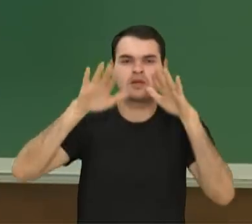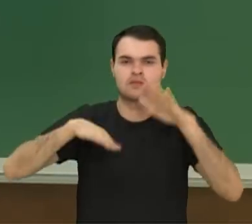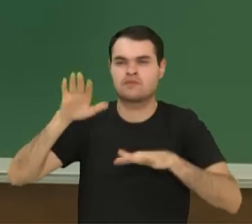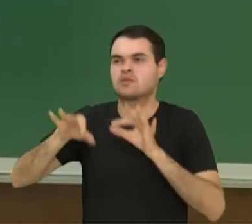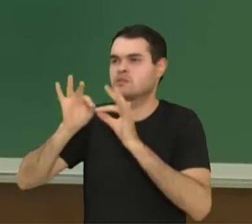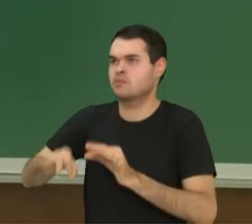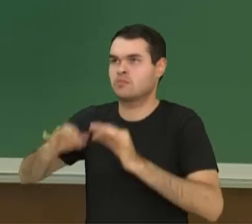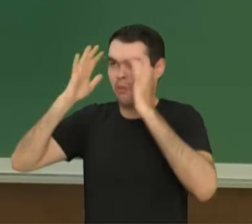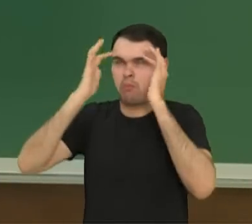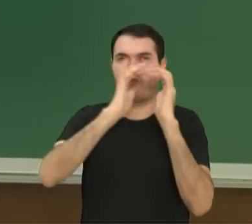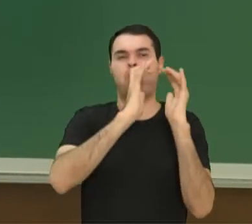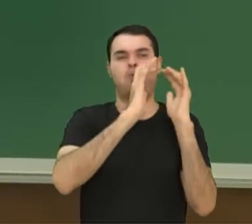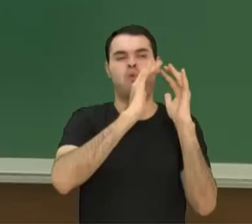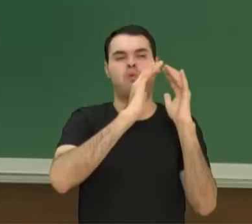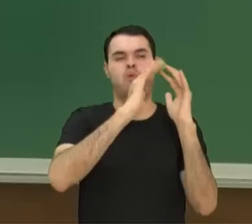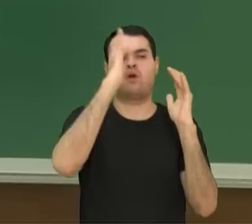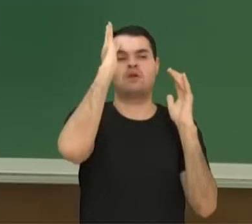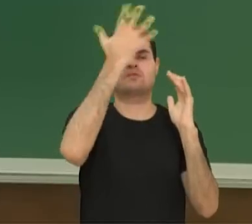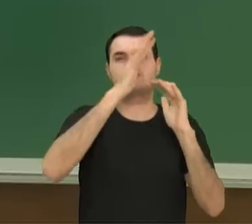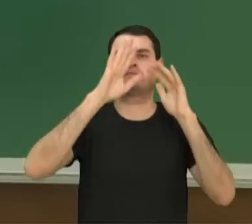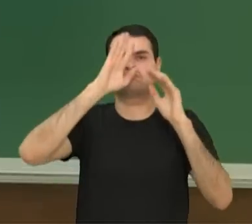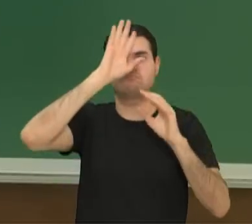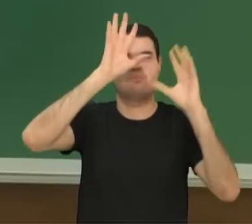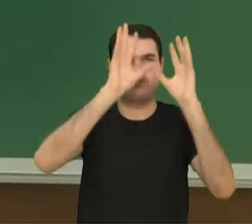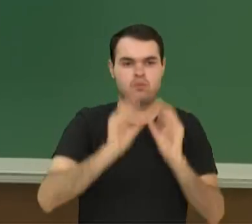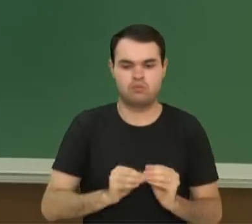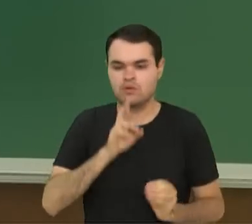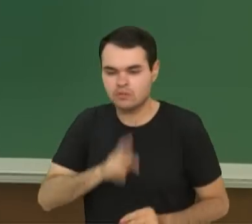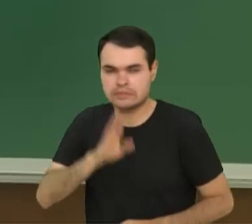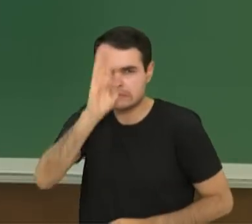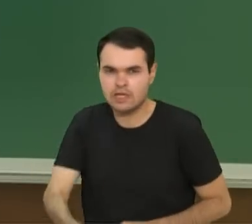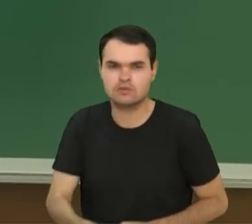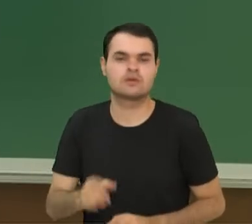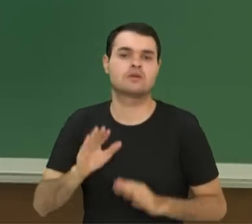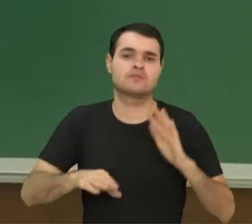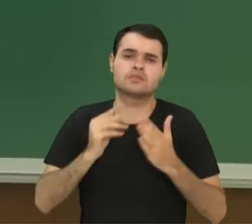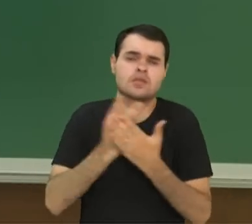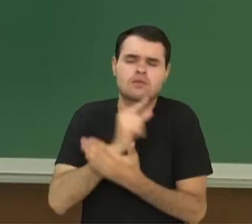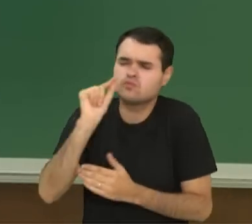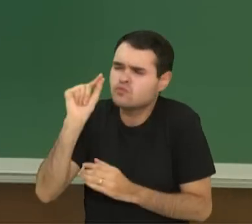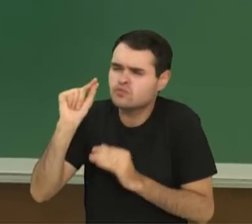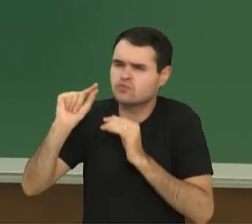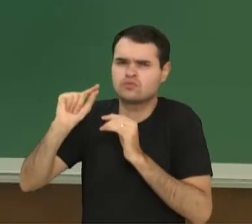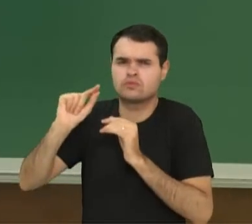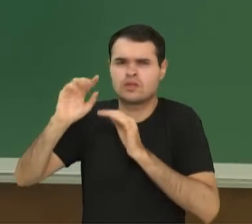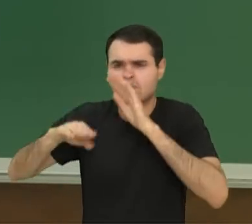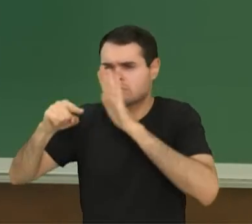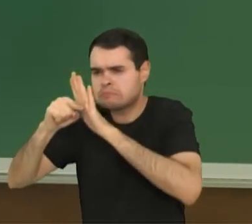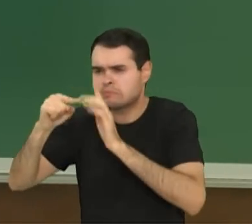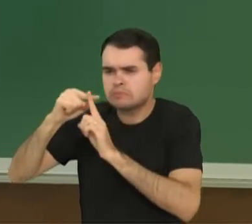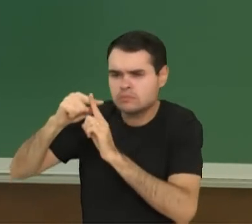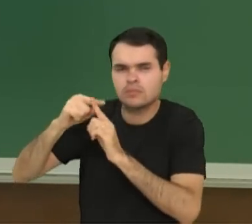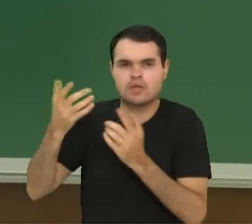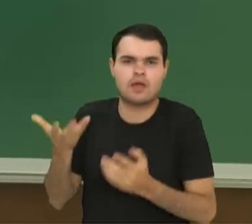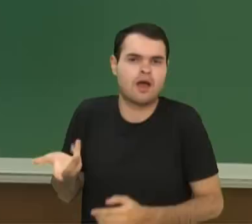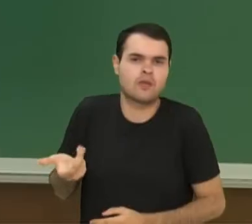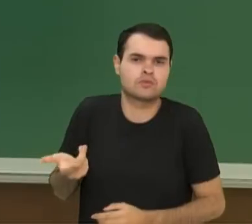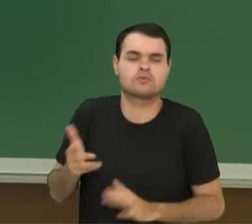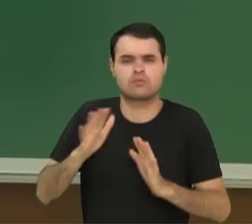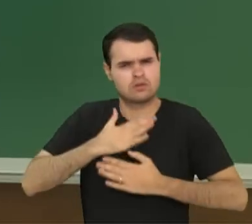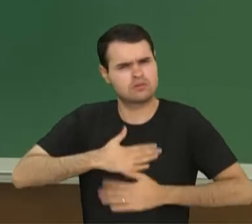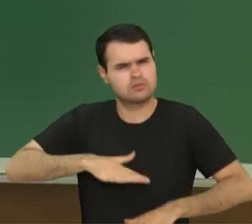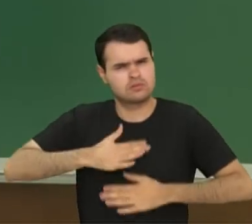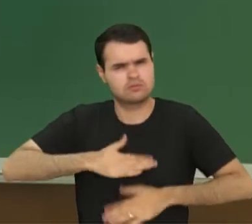fazer tudo de cabeça e acaba errando, ou um sinal, ou uma divisão, porque a gente quer fazer com muita pressa. Então, fazer